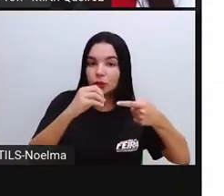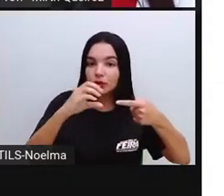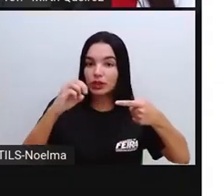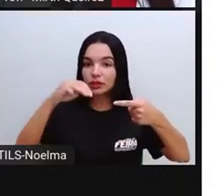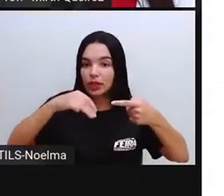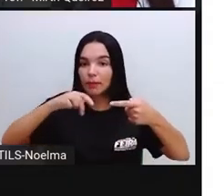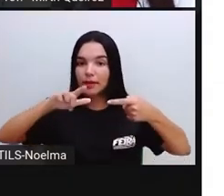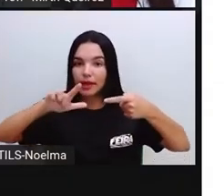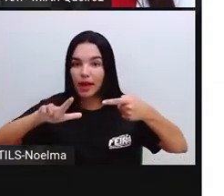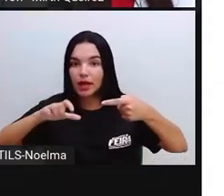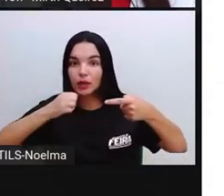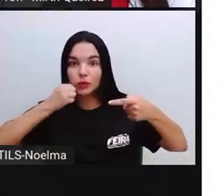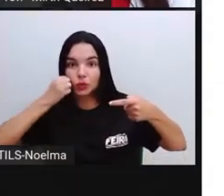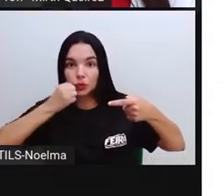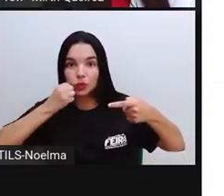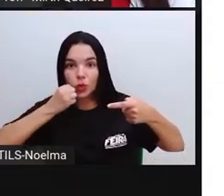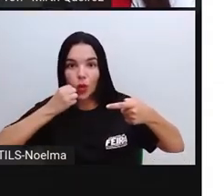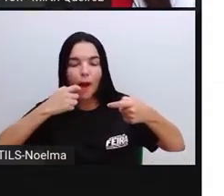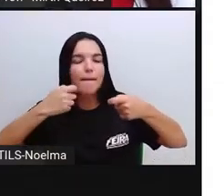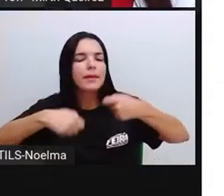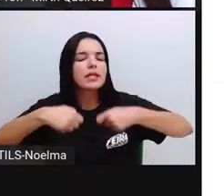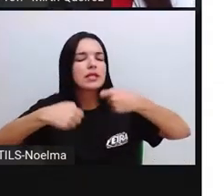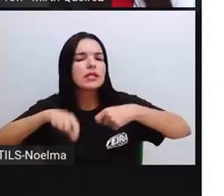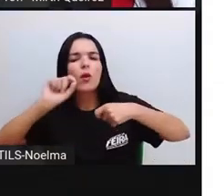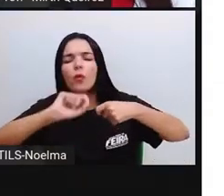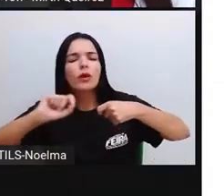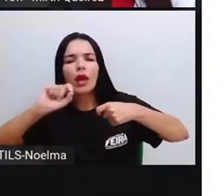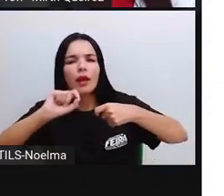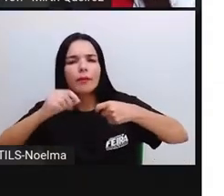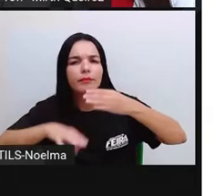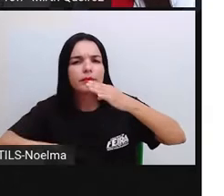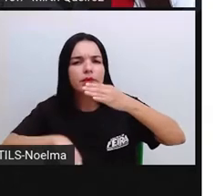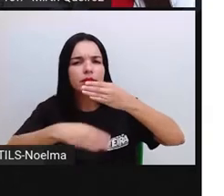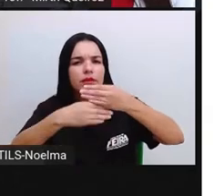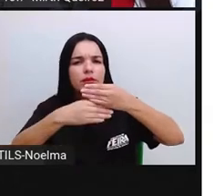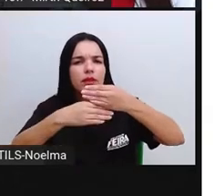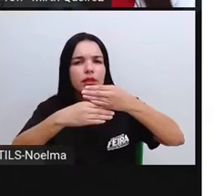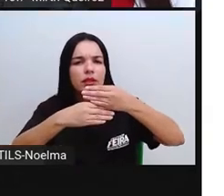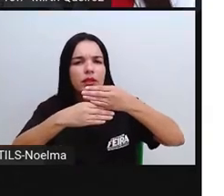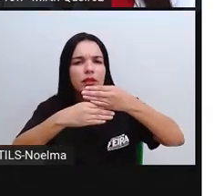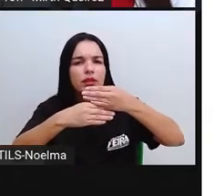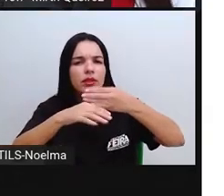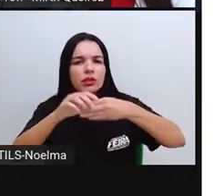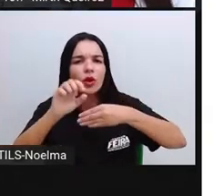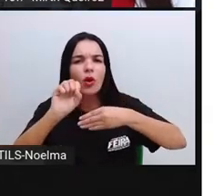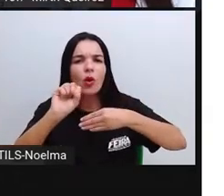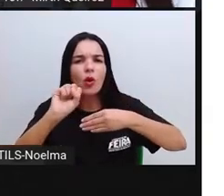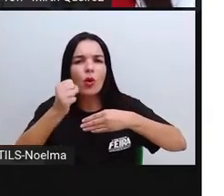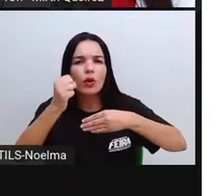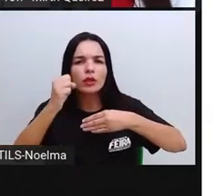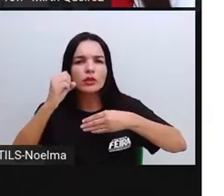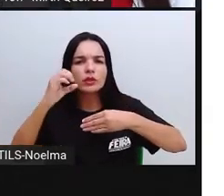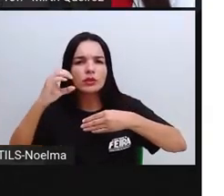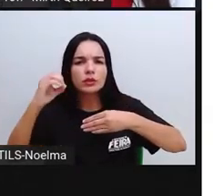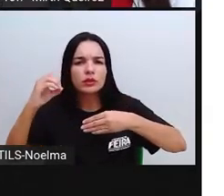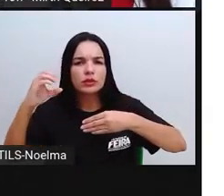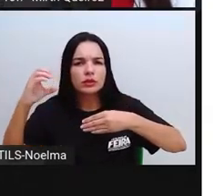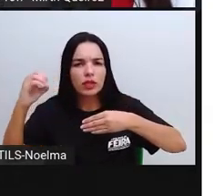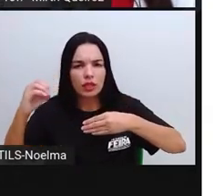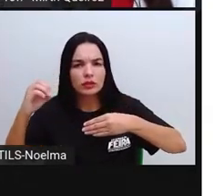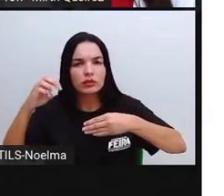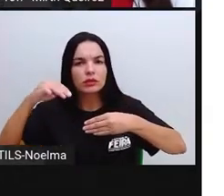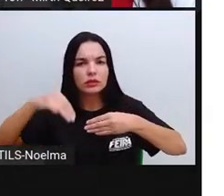1 litro de suco Então ela precisa de Quanto de água ela precisa de 800 ml